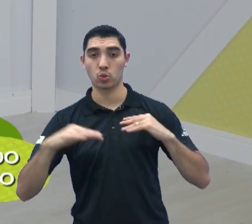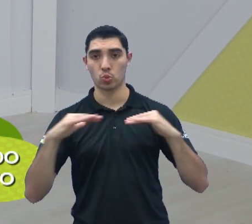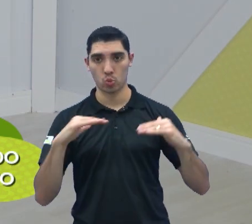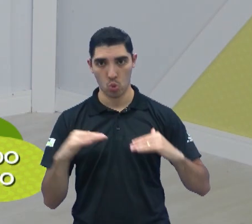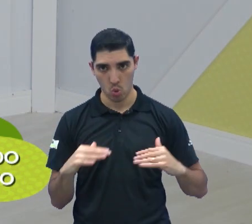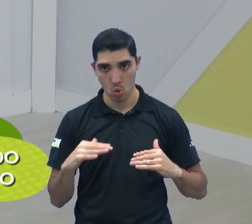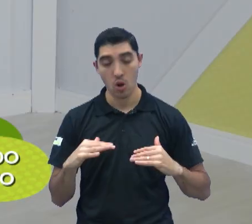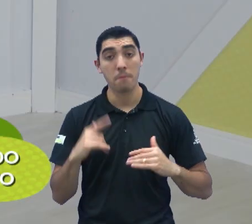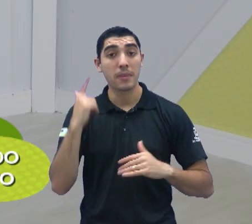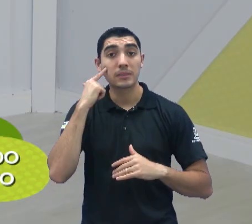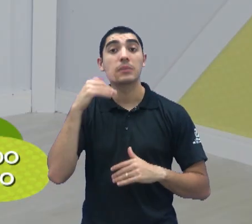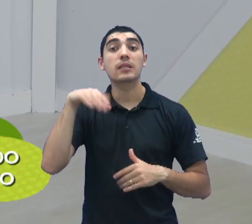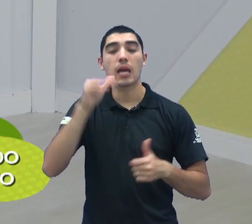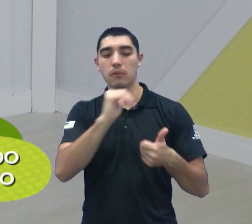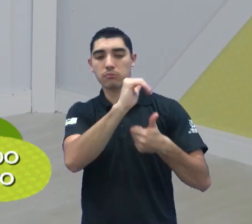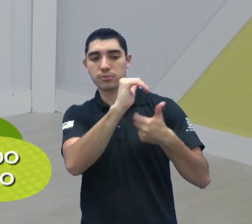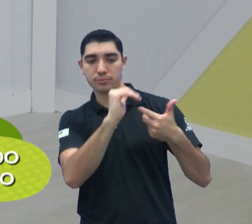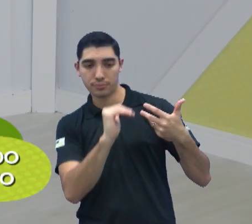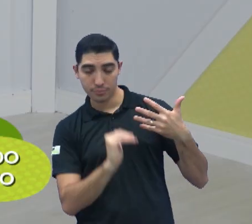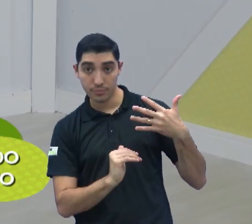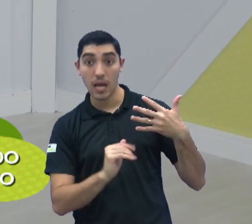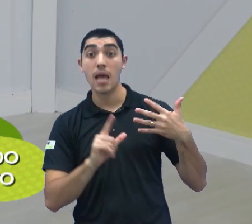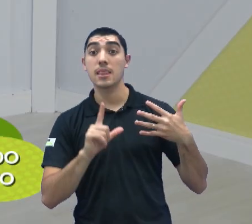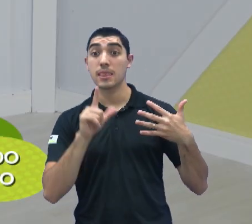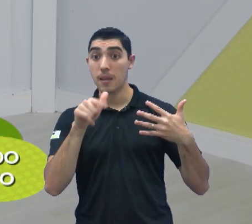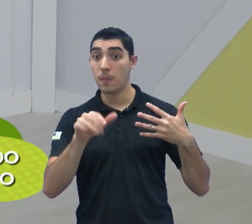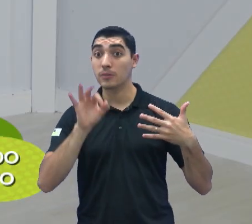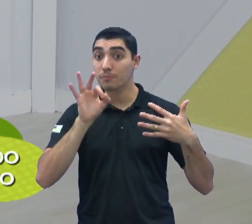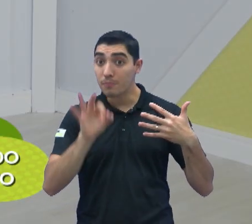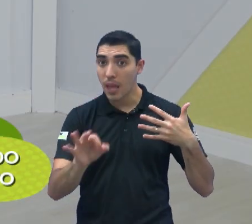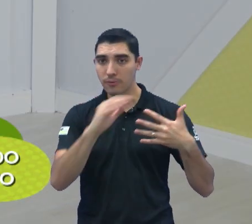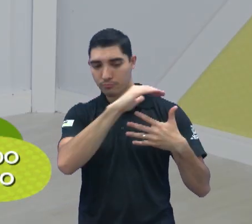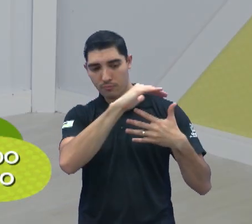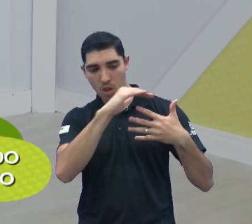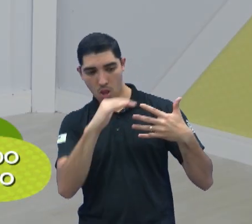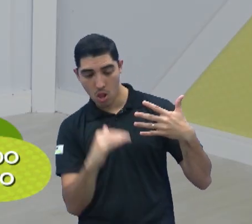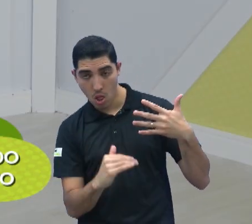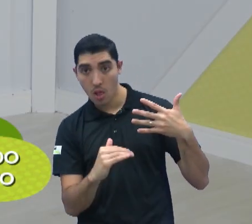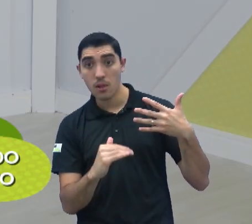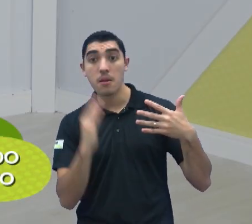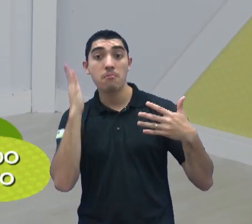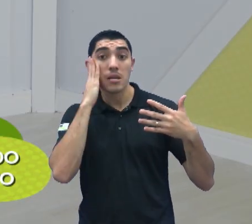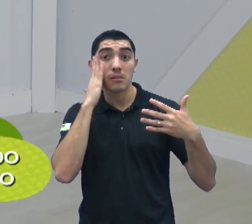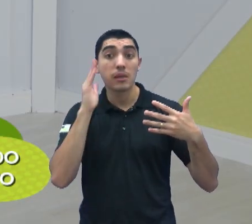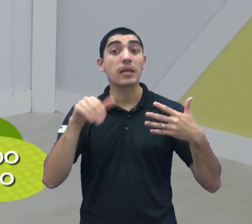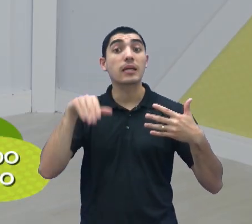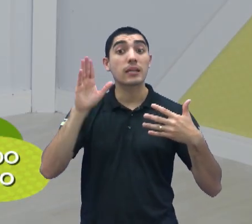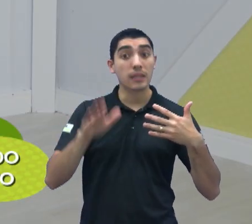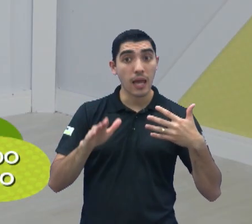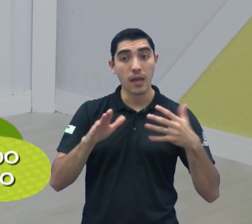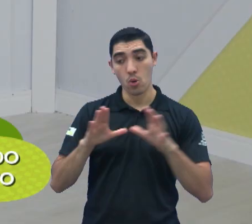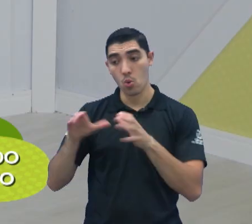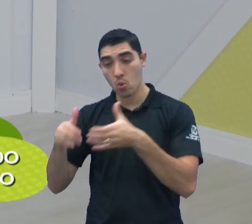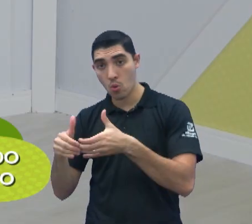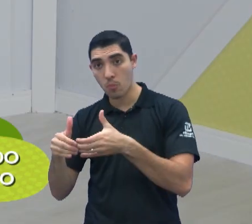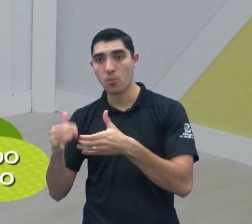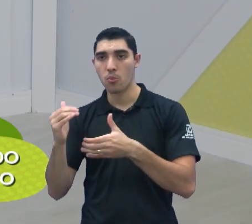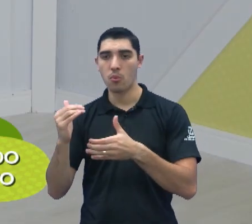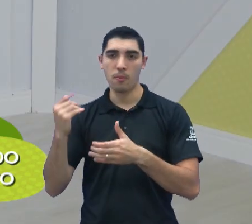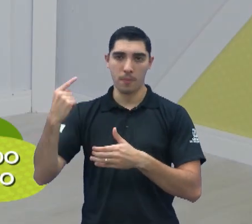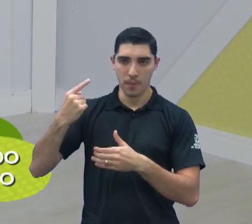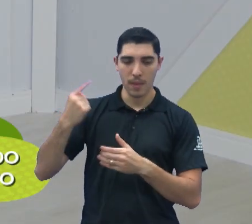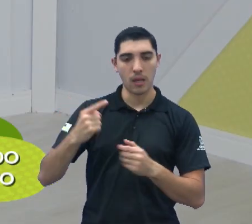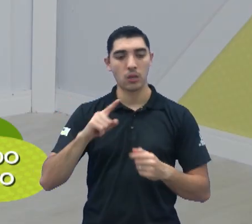primeira fase e aí a gente vai ter a classificação final desta primeira fase para a gente saber quem vai para o grupo de cima e o grupo de baixo dentro da fase